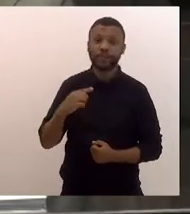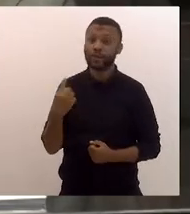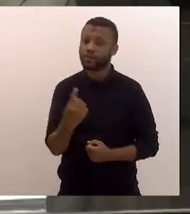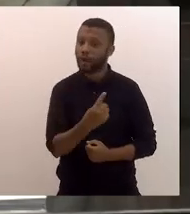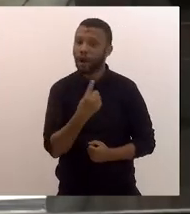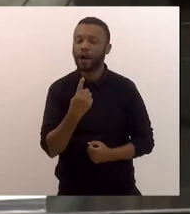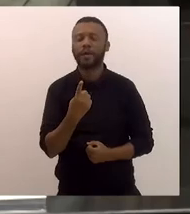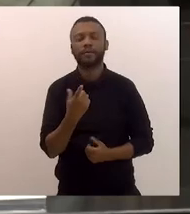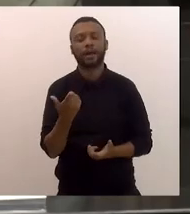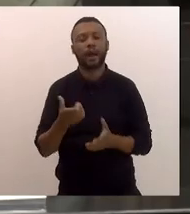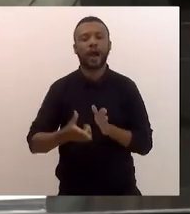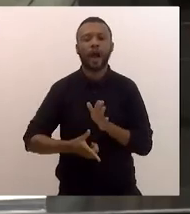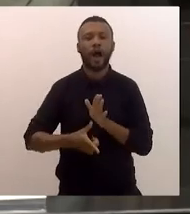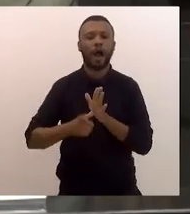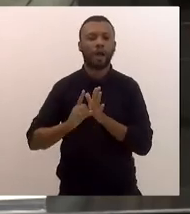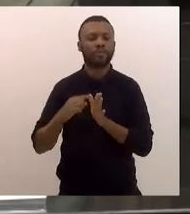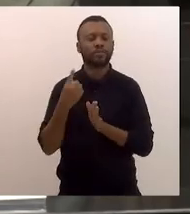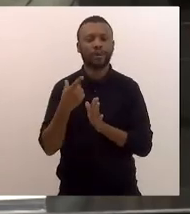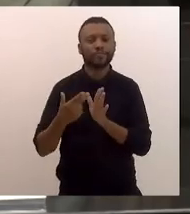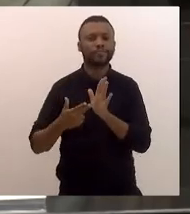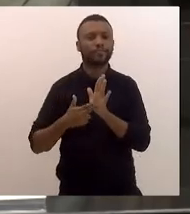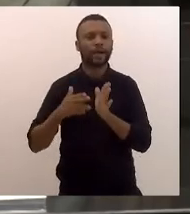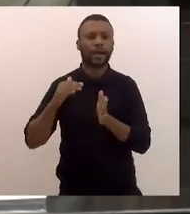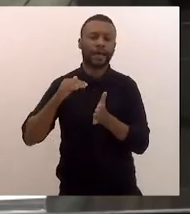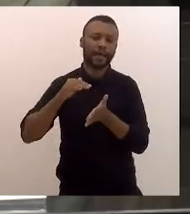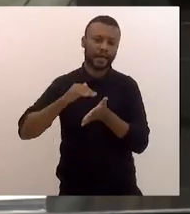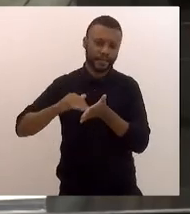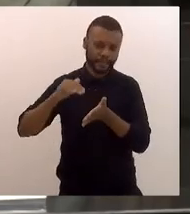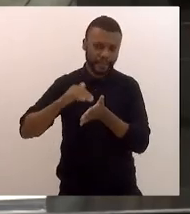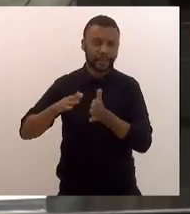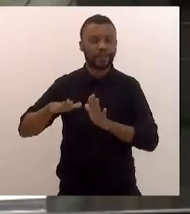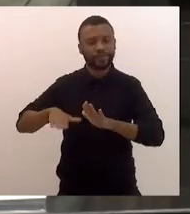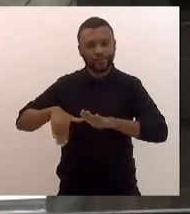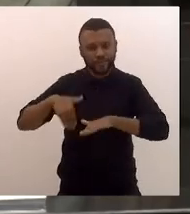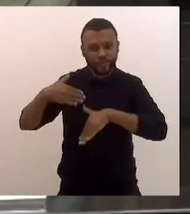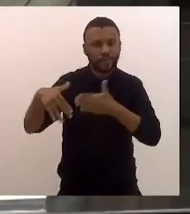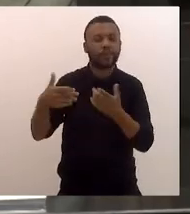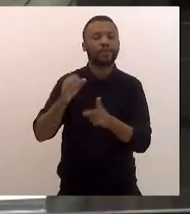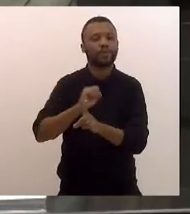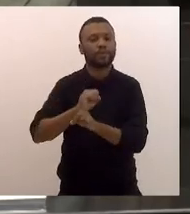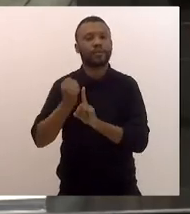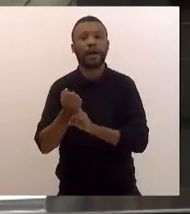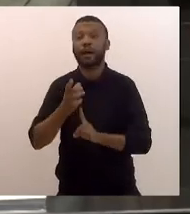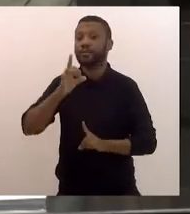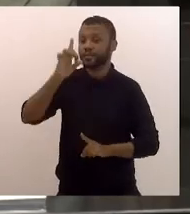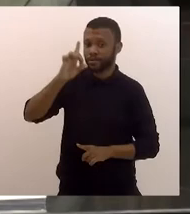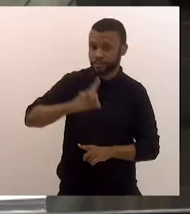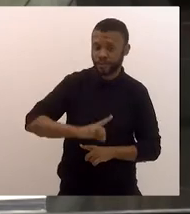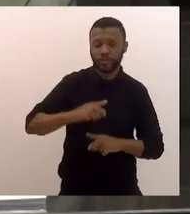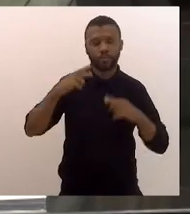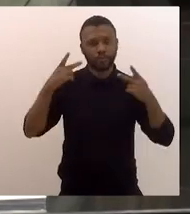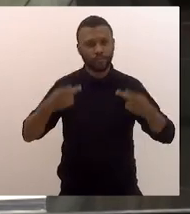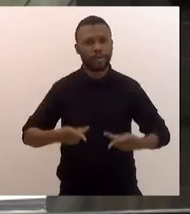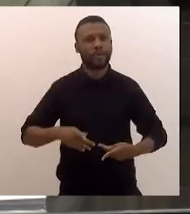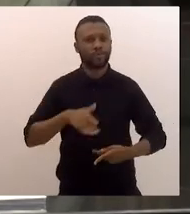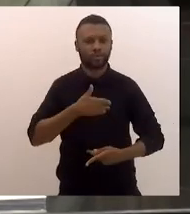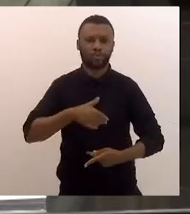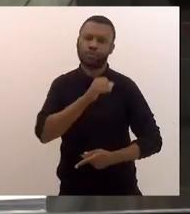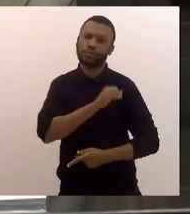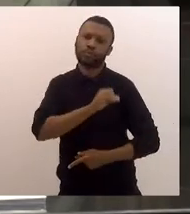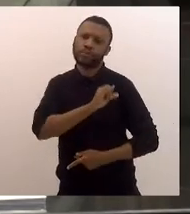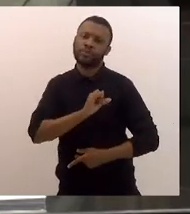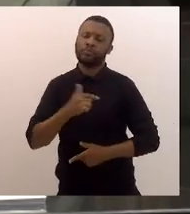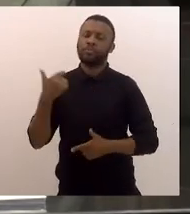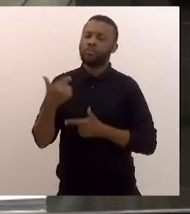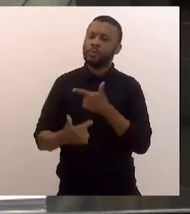antes de assumirmos a secretaria Desenvolvimento Social e direitos humanos do Estado né tivemos um trabalho